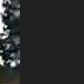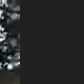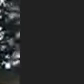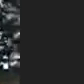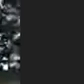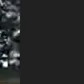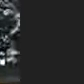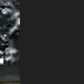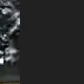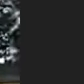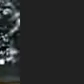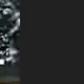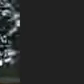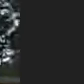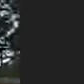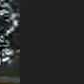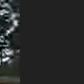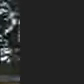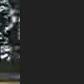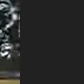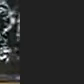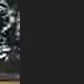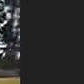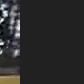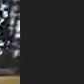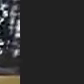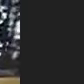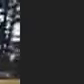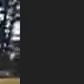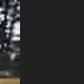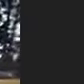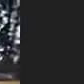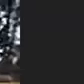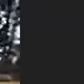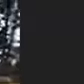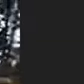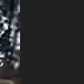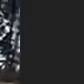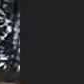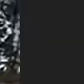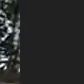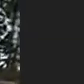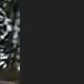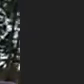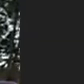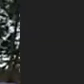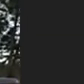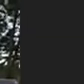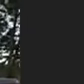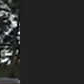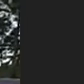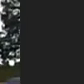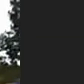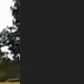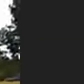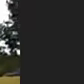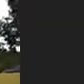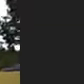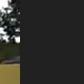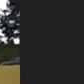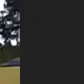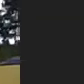camisa, que estavam lutando, participando de todas as ações que a empresa promovia, como vamos vender um carro a um amigo, né,